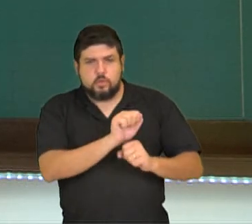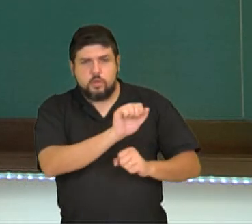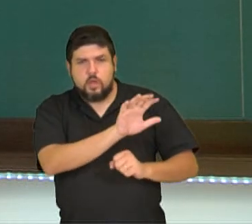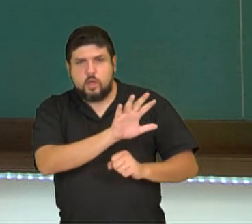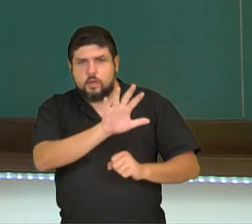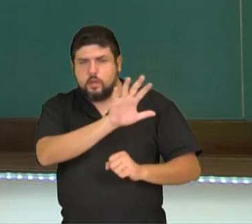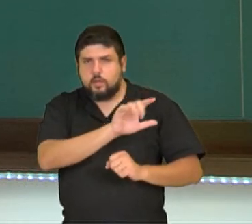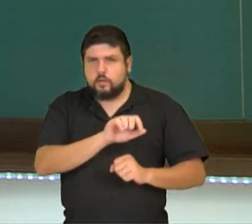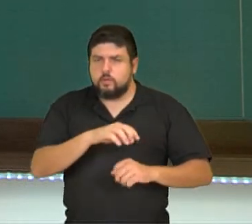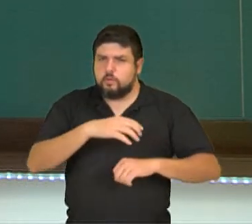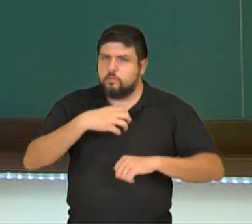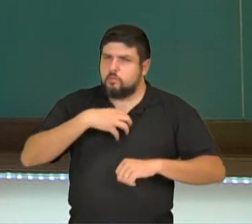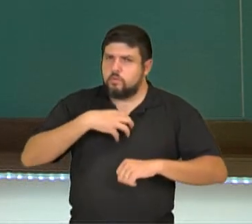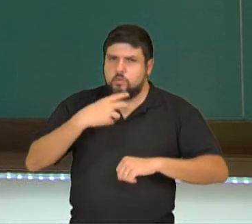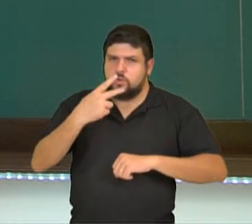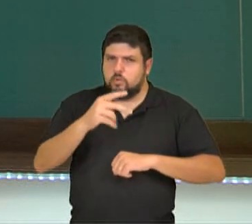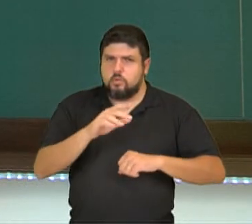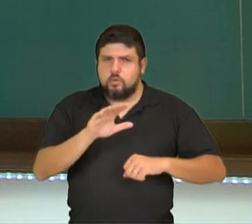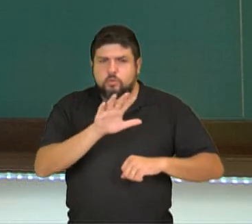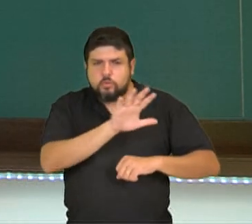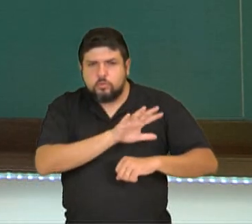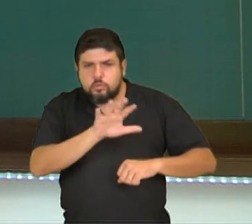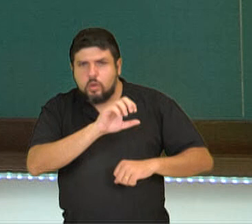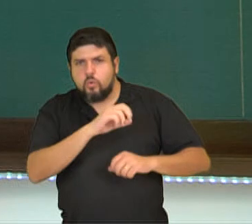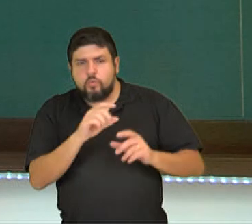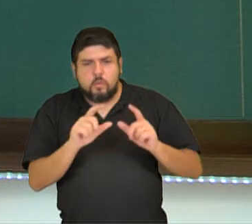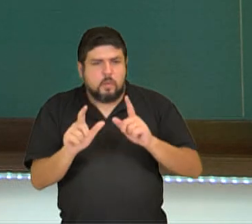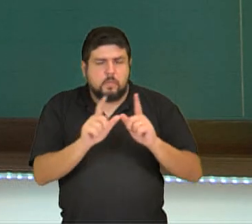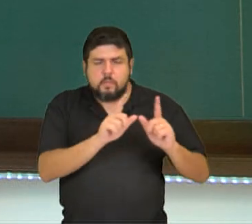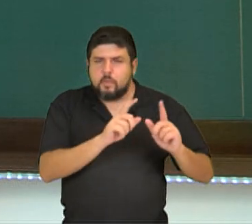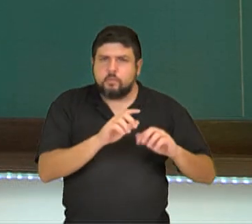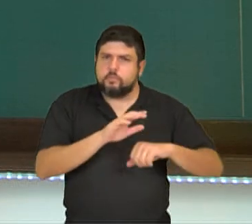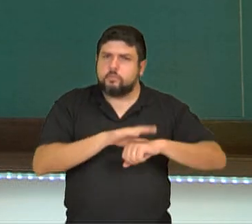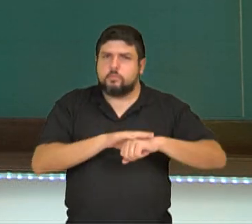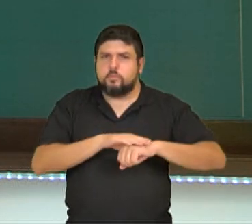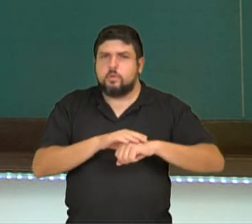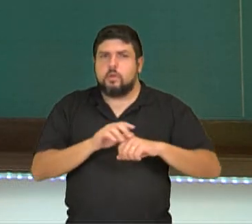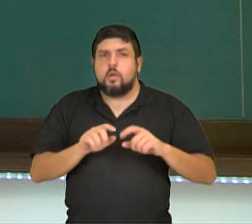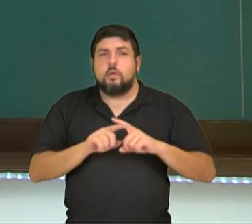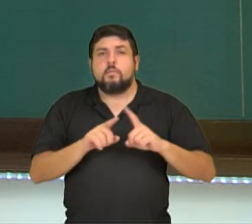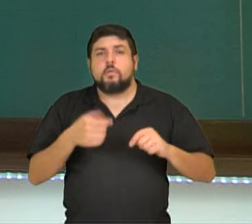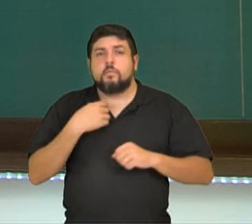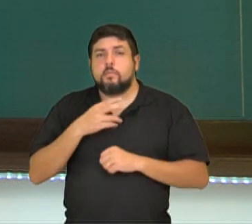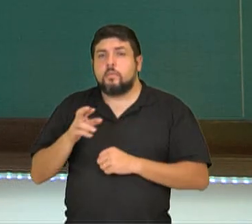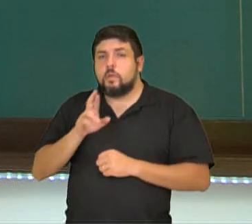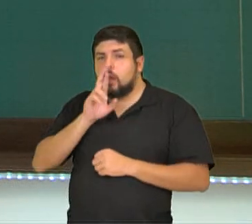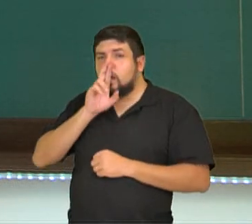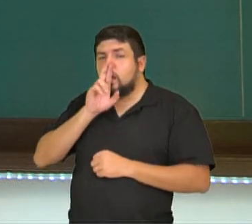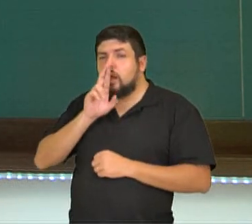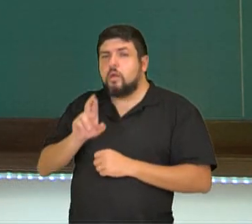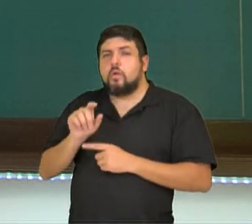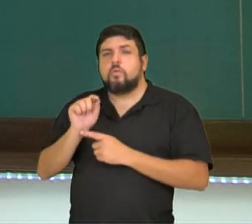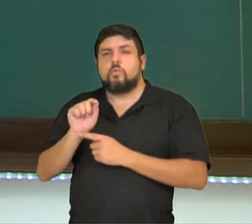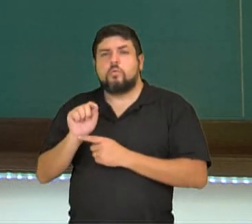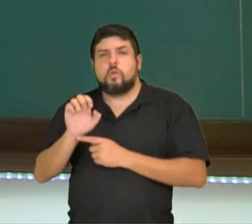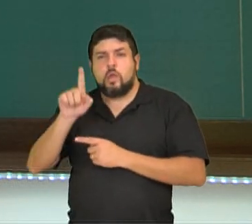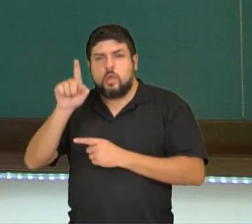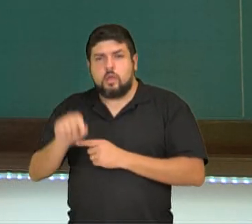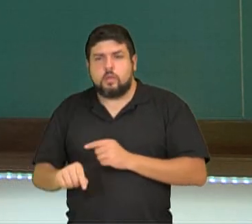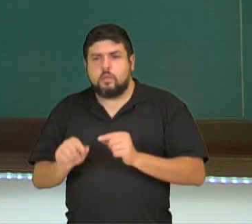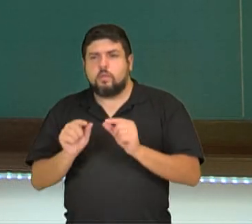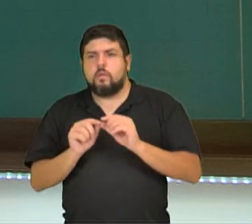você quiser, geral por partes, não sei, mas você vai ter que fornecer a resposta como um produto